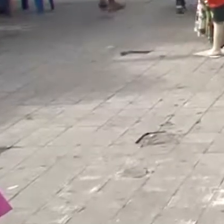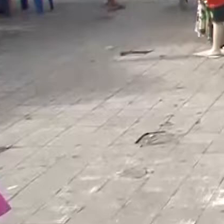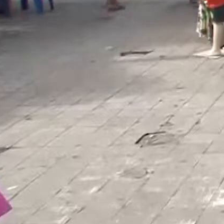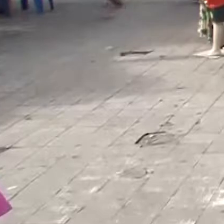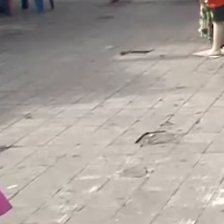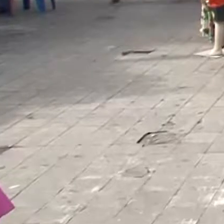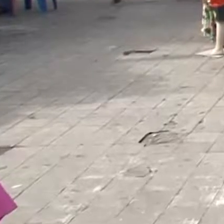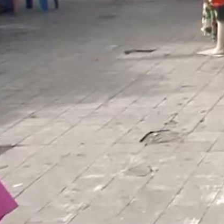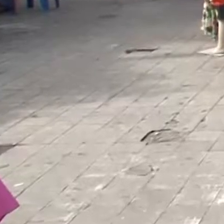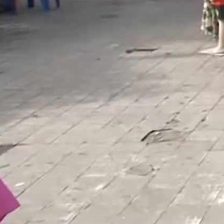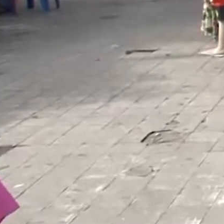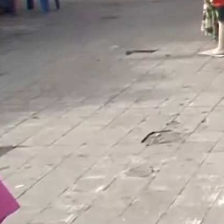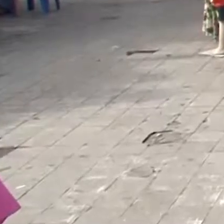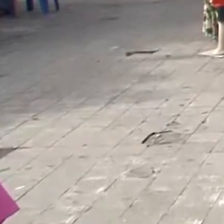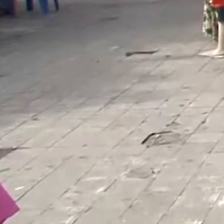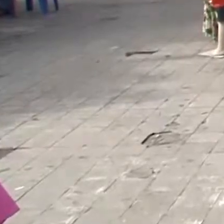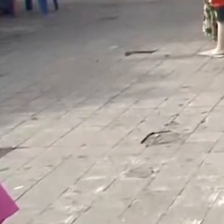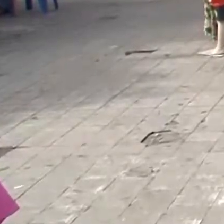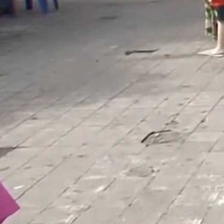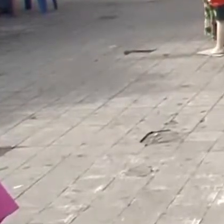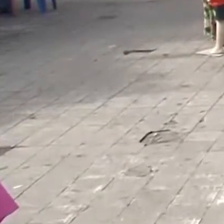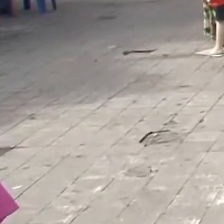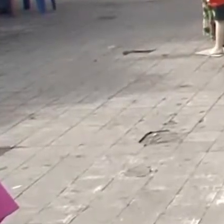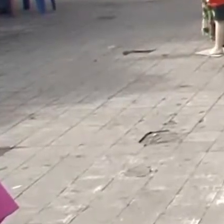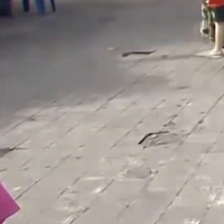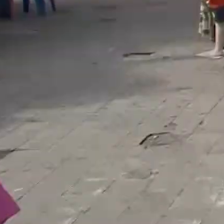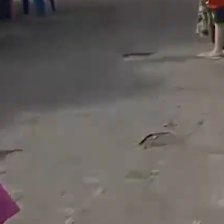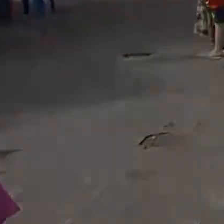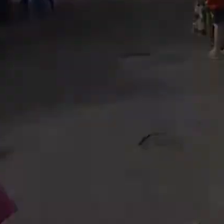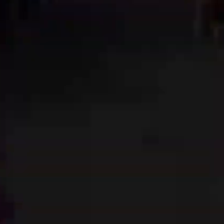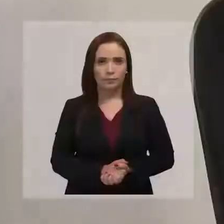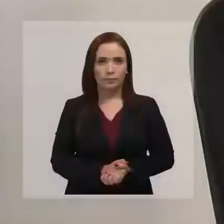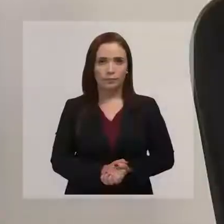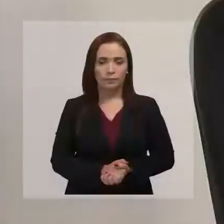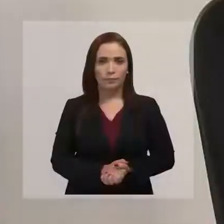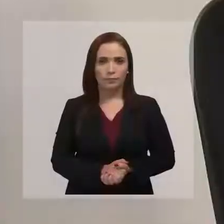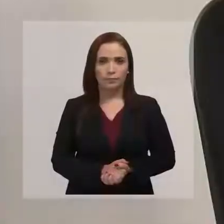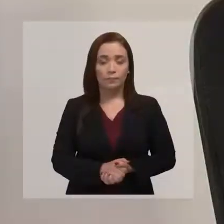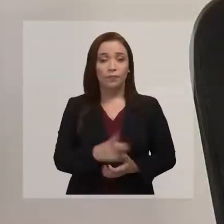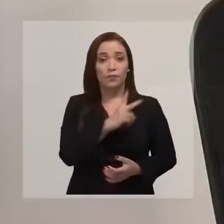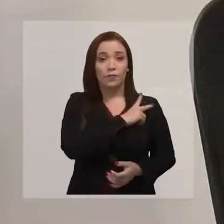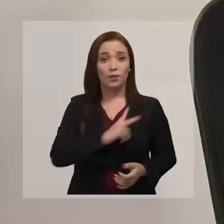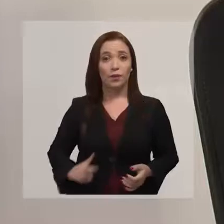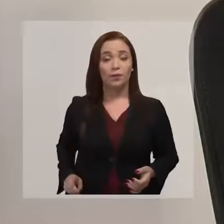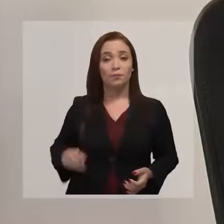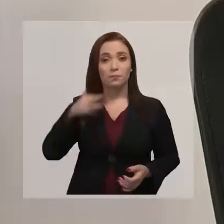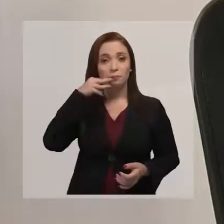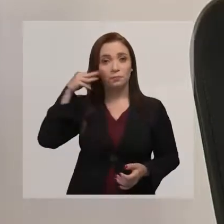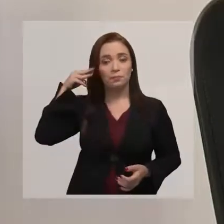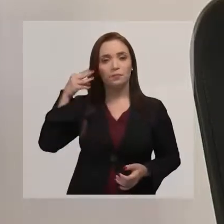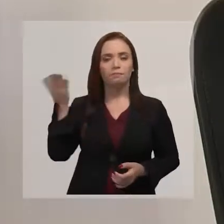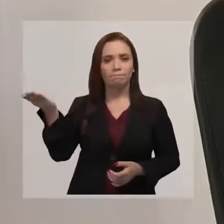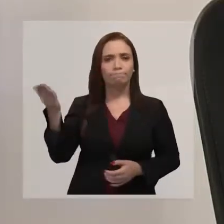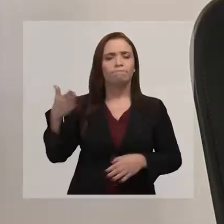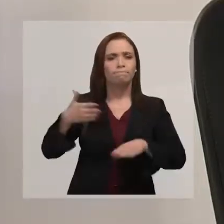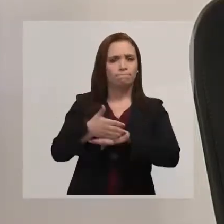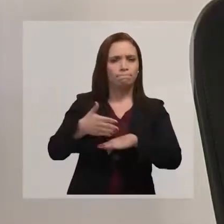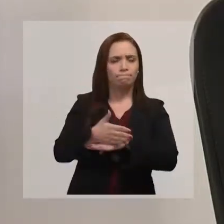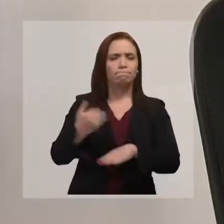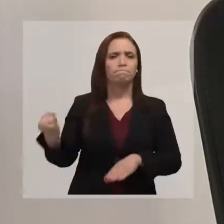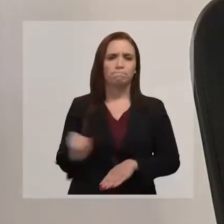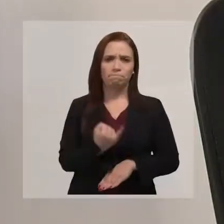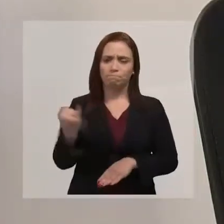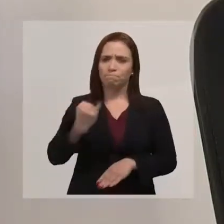do passeio público e da Praça José de Alencar. Vereador Michel Lins, o senhor tem uma participação